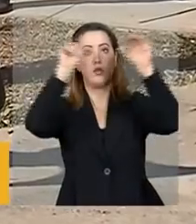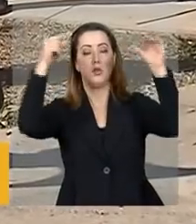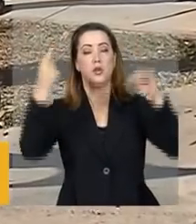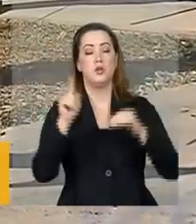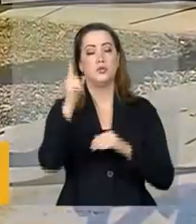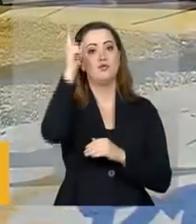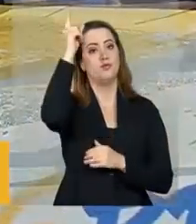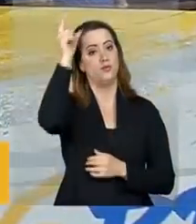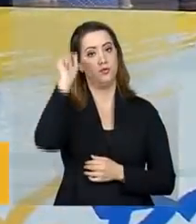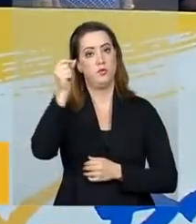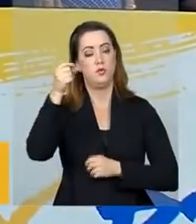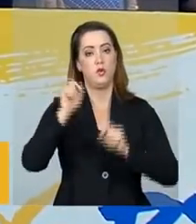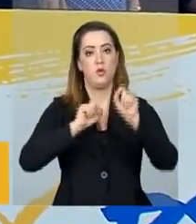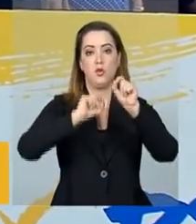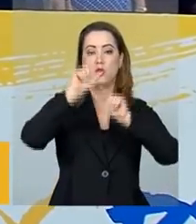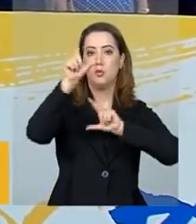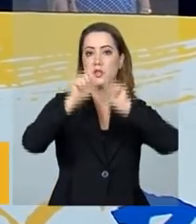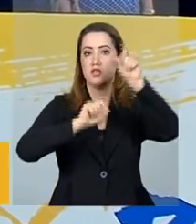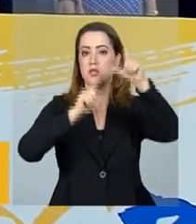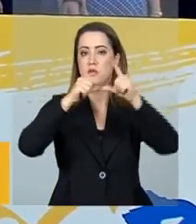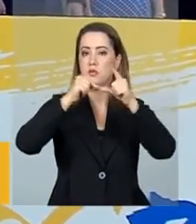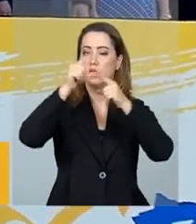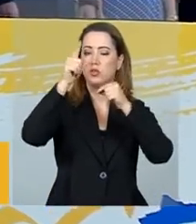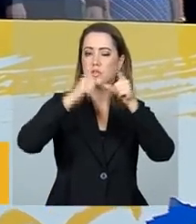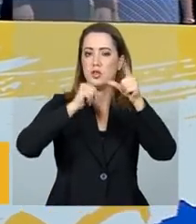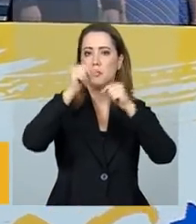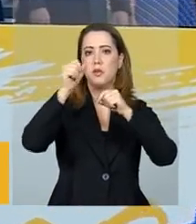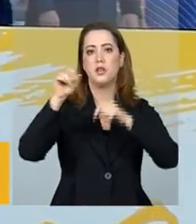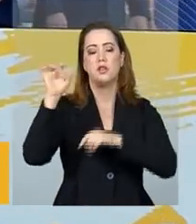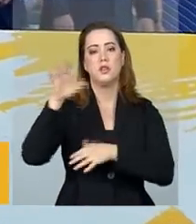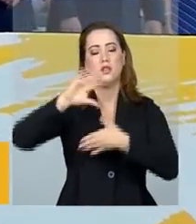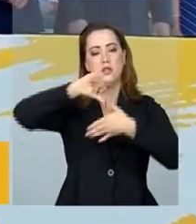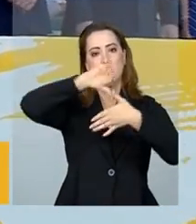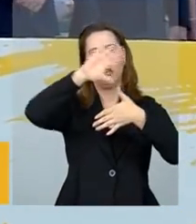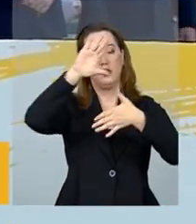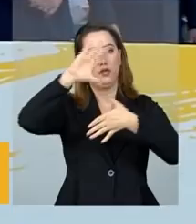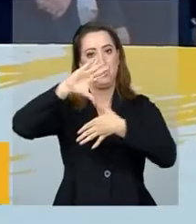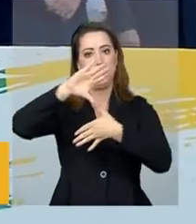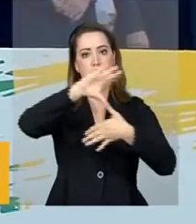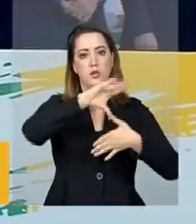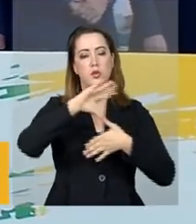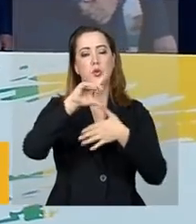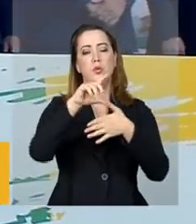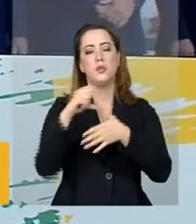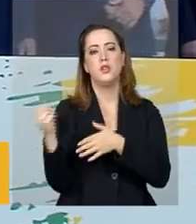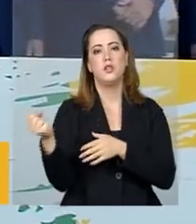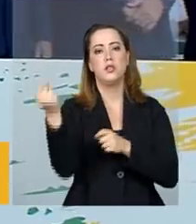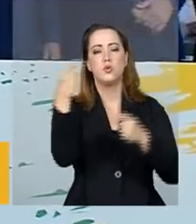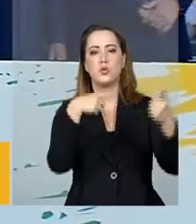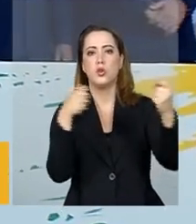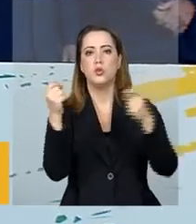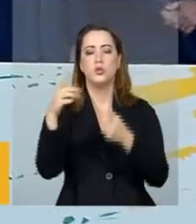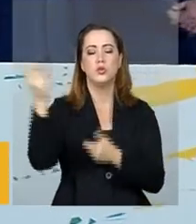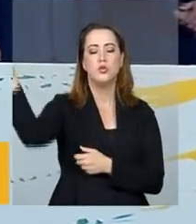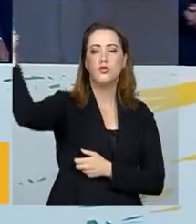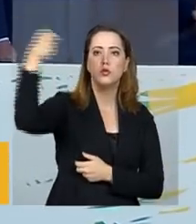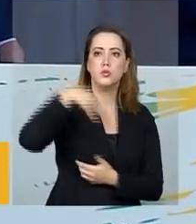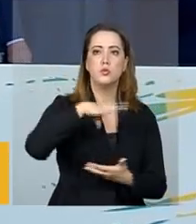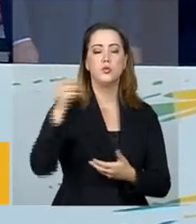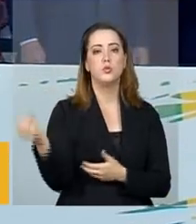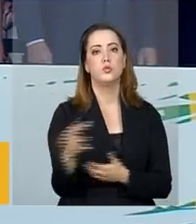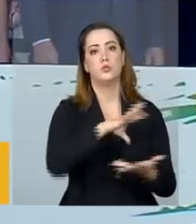profundo, fulguras, ó Brasil, florão da América, iluminado ao sol do